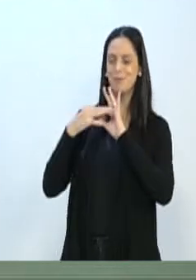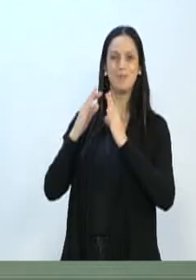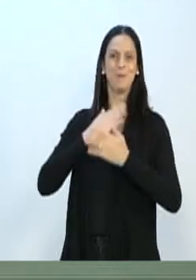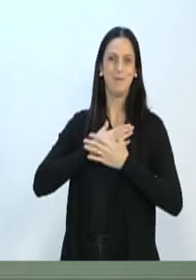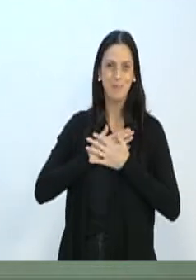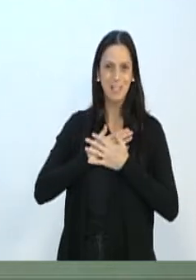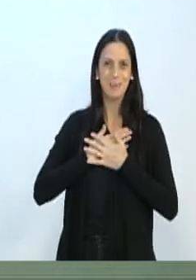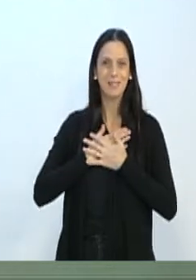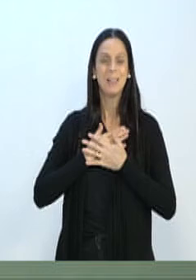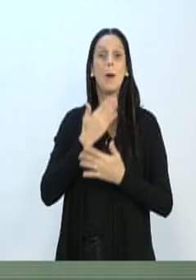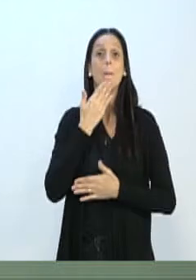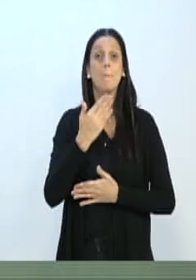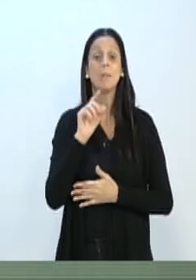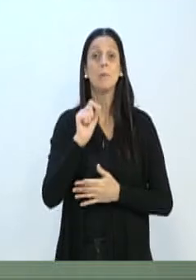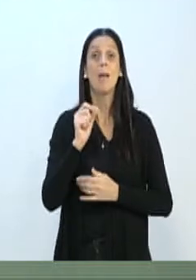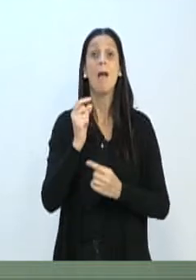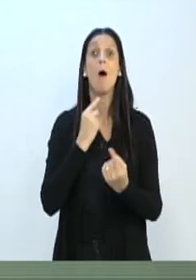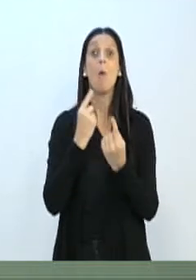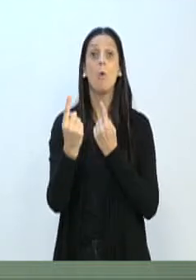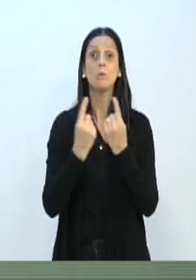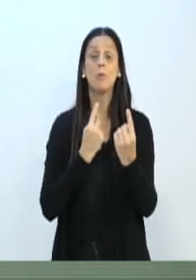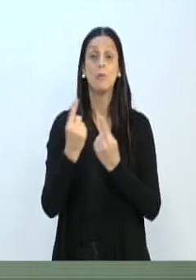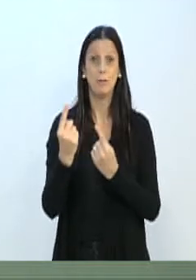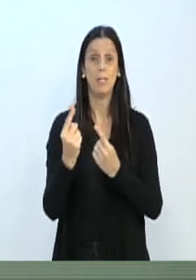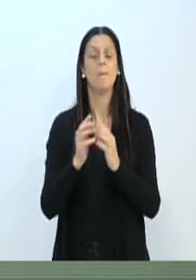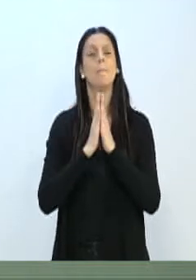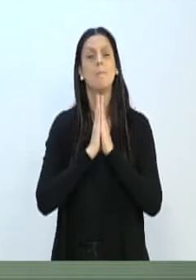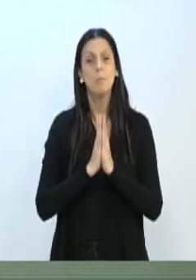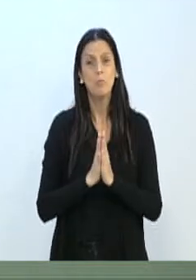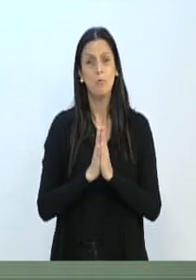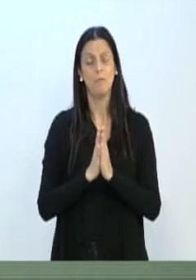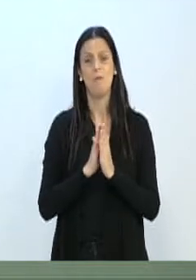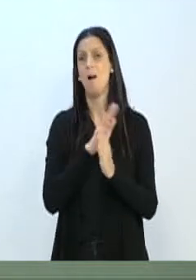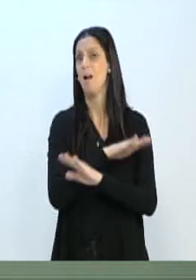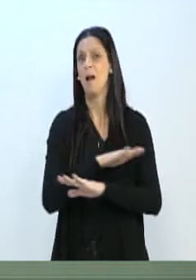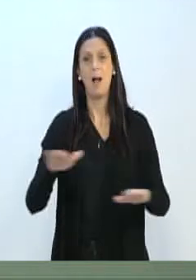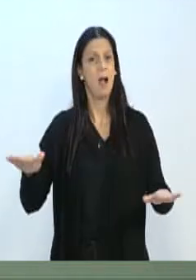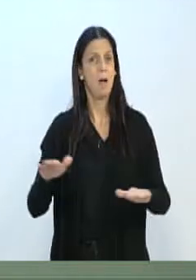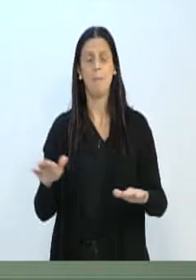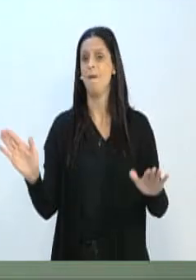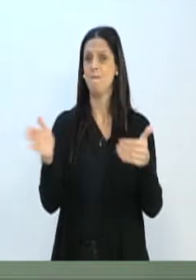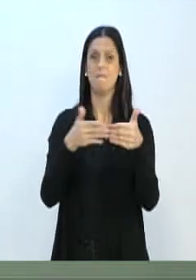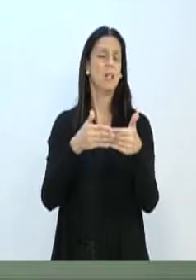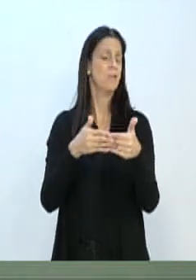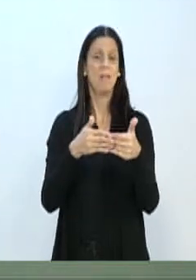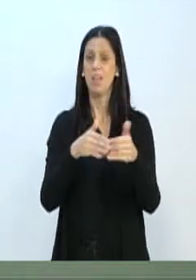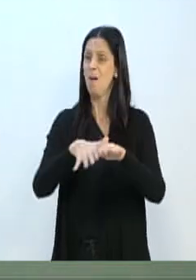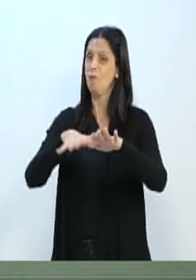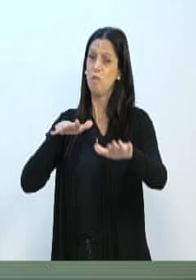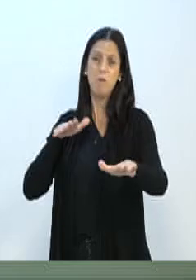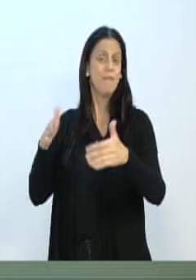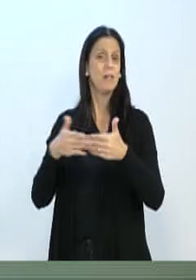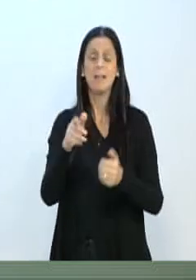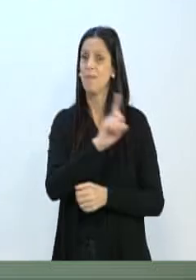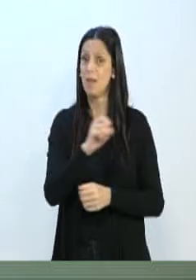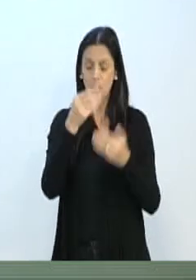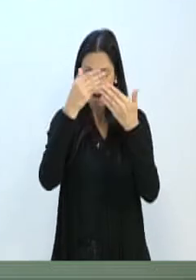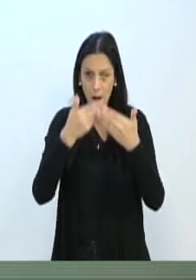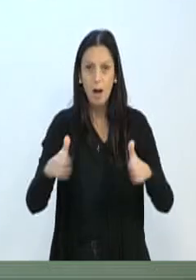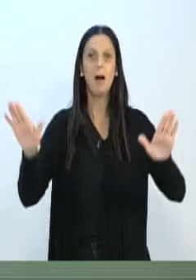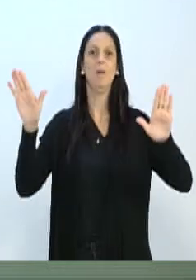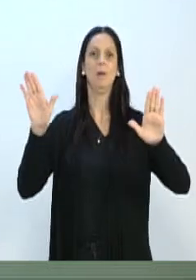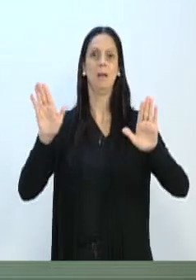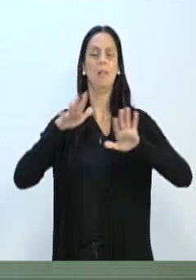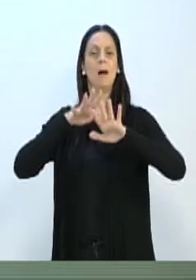é rodovias. Vamos desobstruí-la para o bem da nossa nação e para que nós possamos continuar lutando por